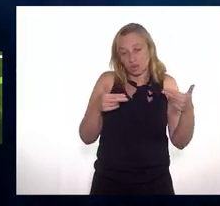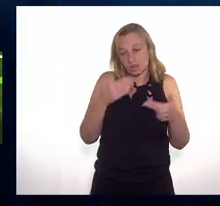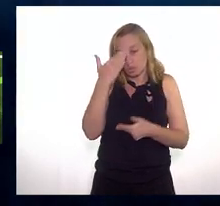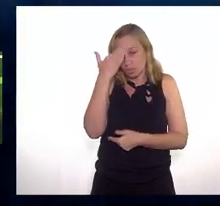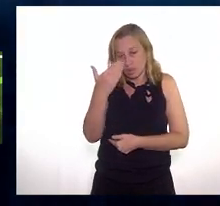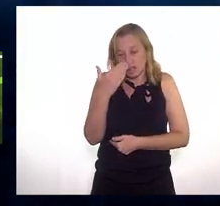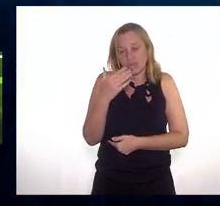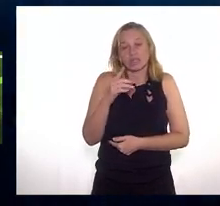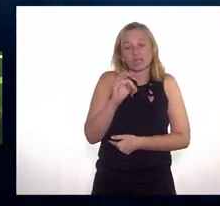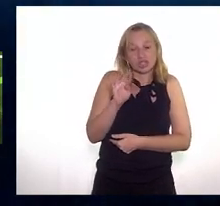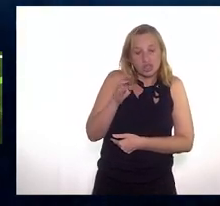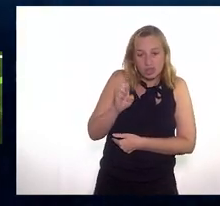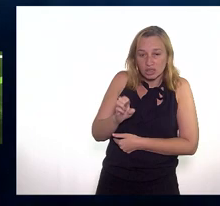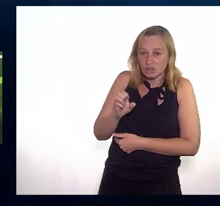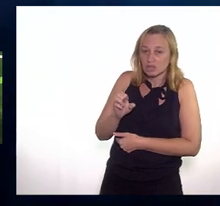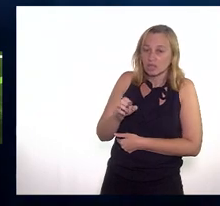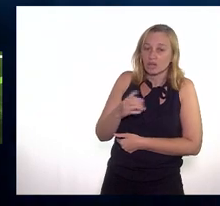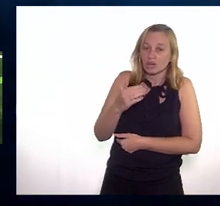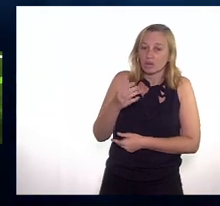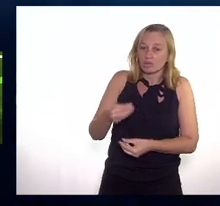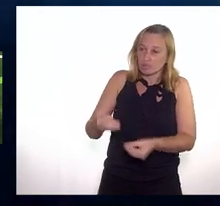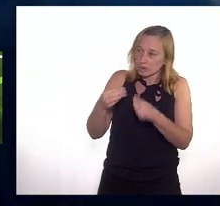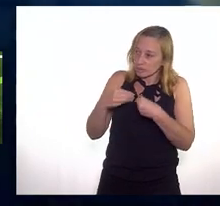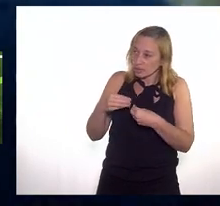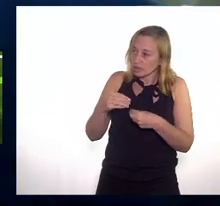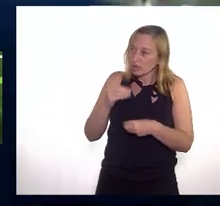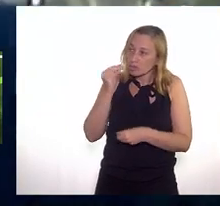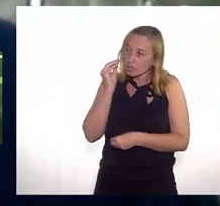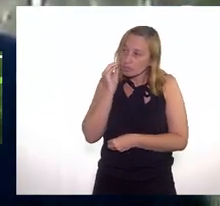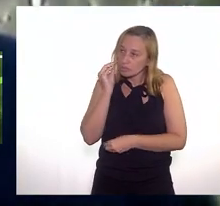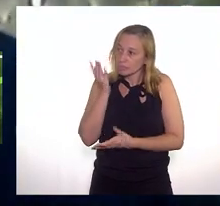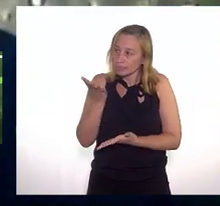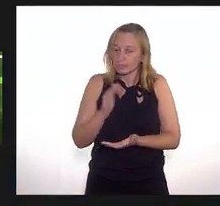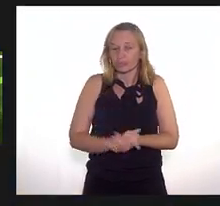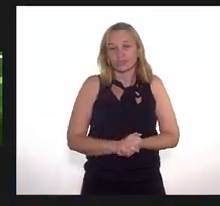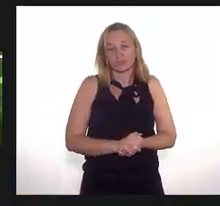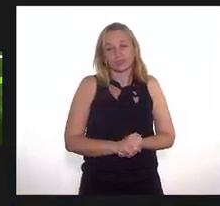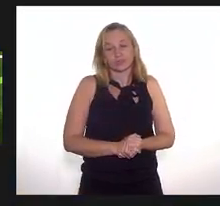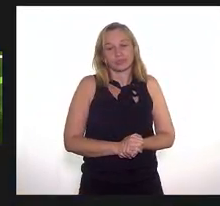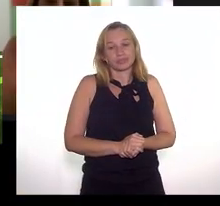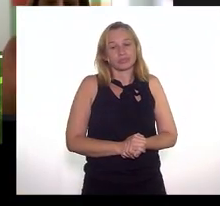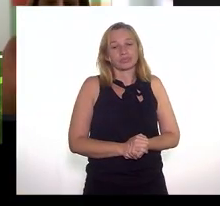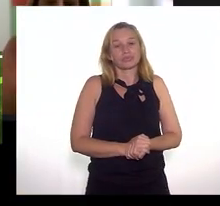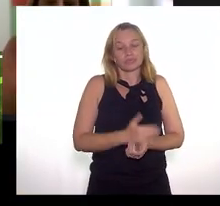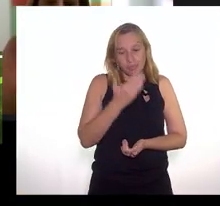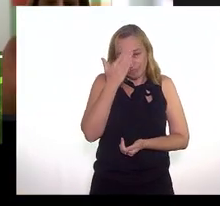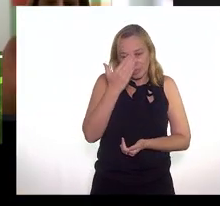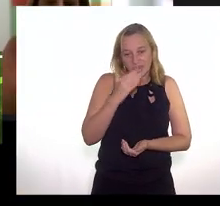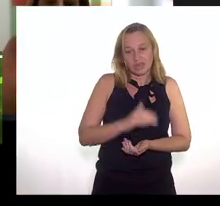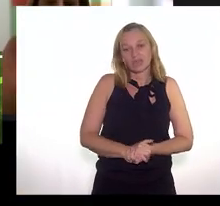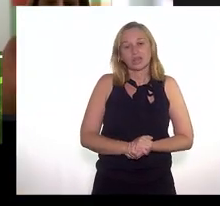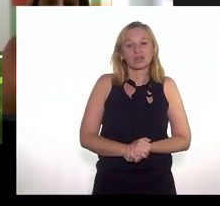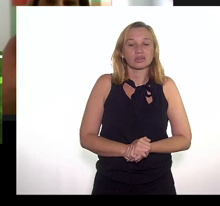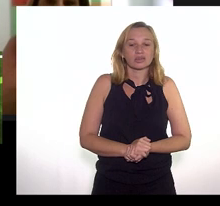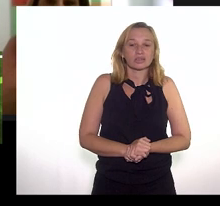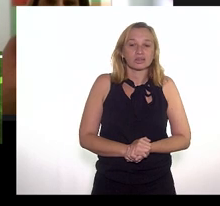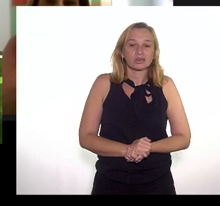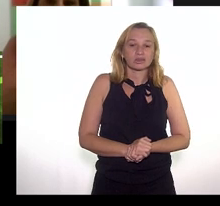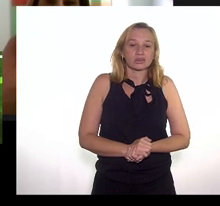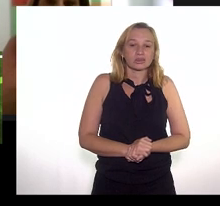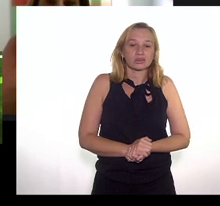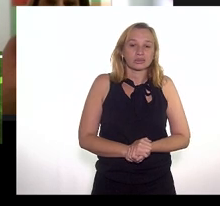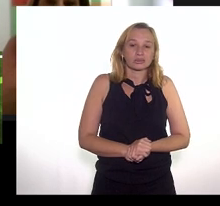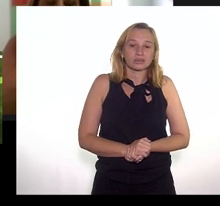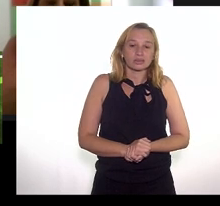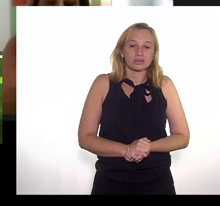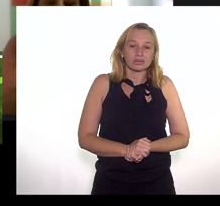Cristiane, obrigado por ter me dado a sua vez. Obrigada, doutor Flávio. Doutor, tem alguém